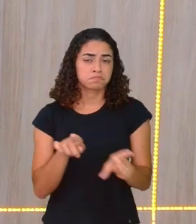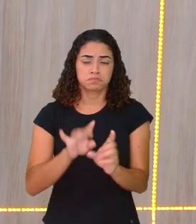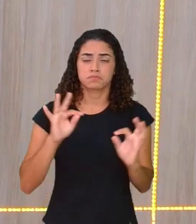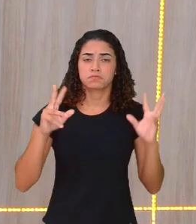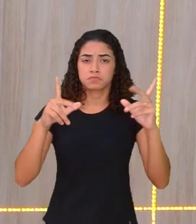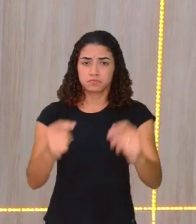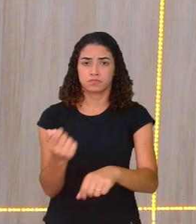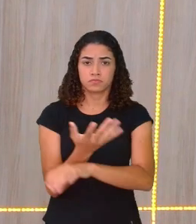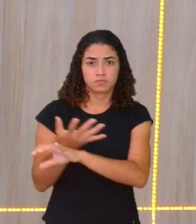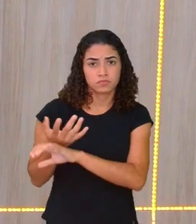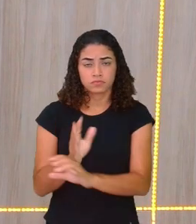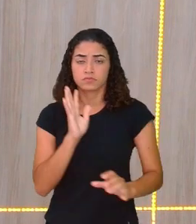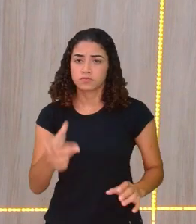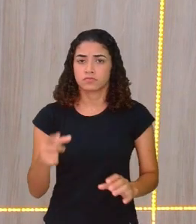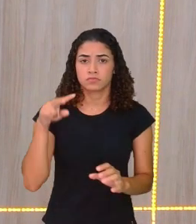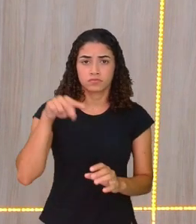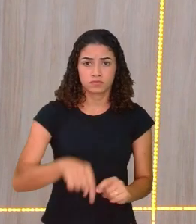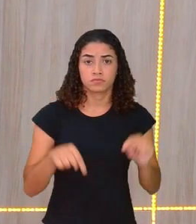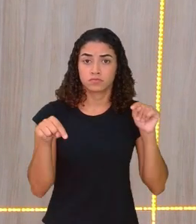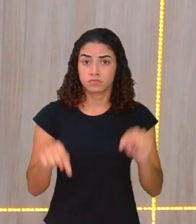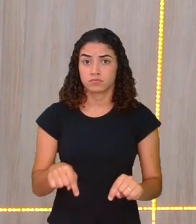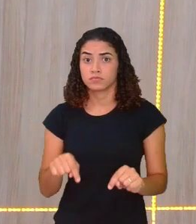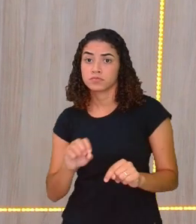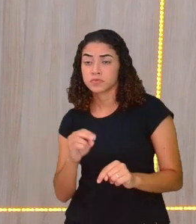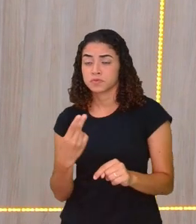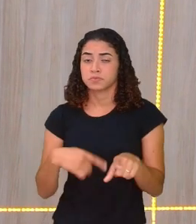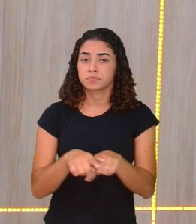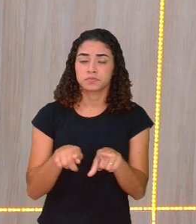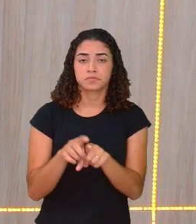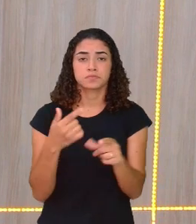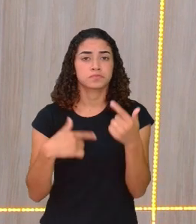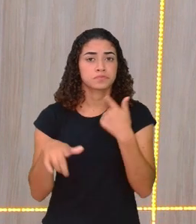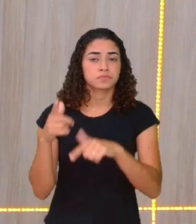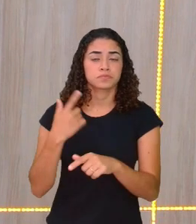disciplinas já vistas aqui por nós e por outros professores.